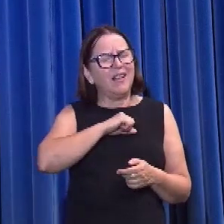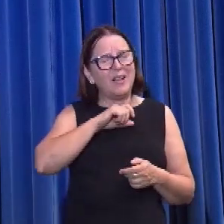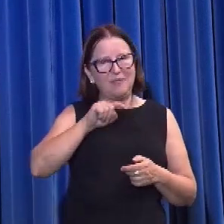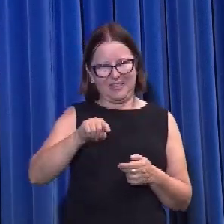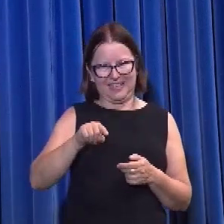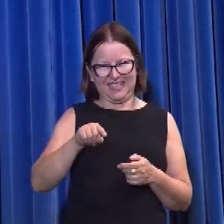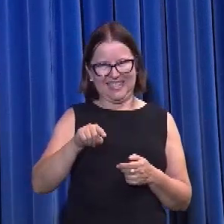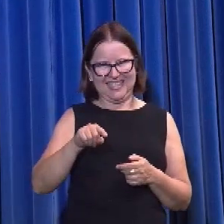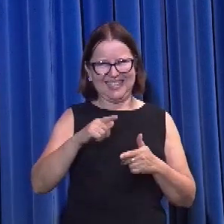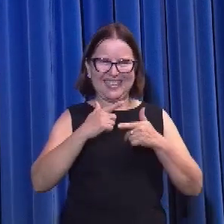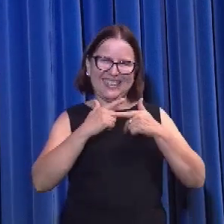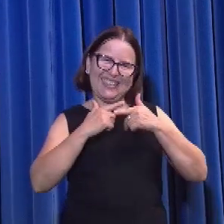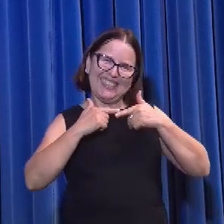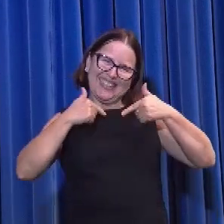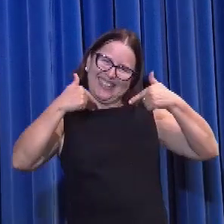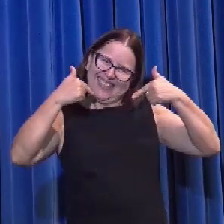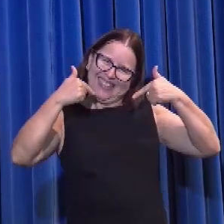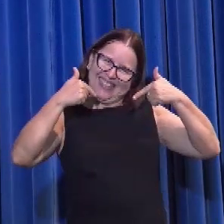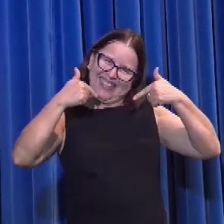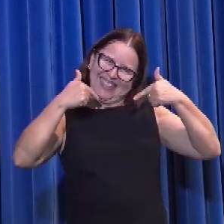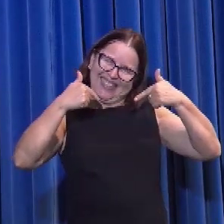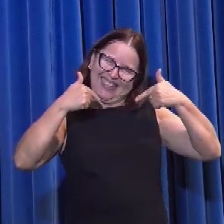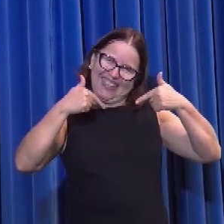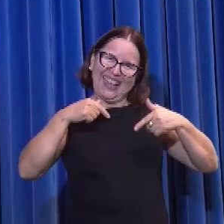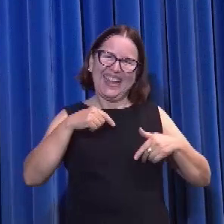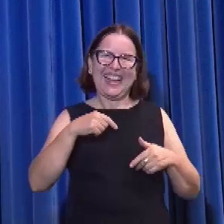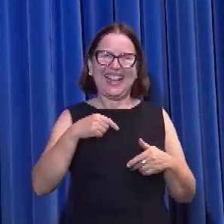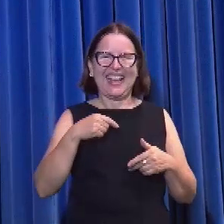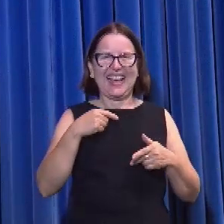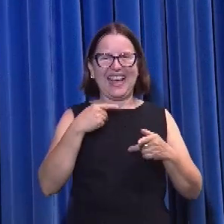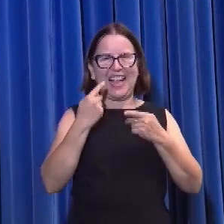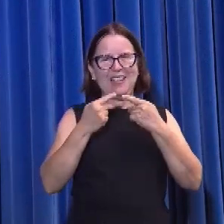Ela dá um sorriso e diz: eu amo você também, vovô.